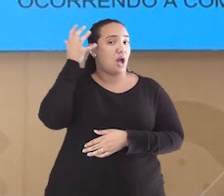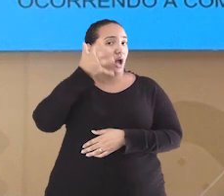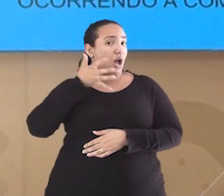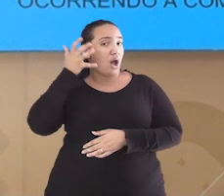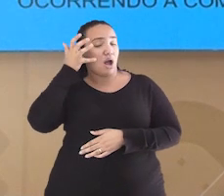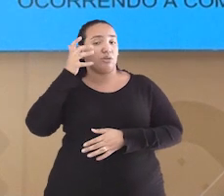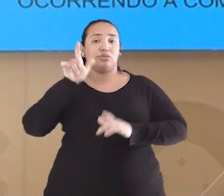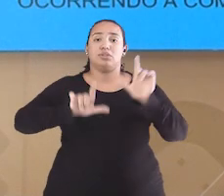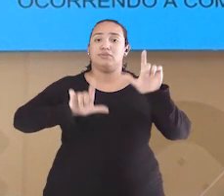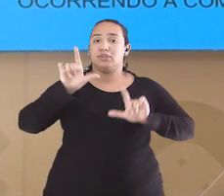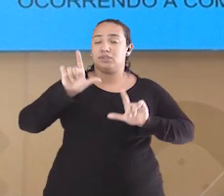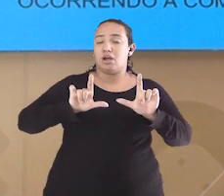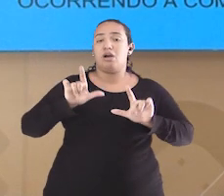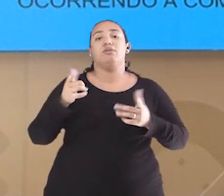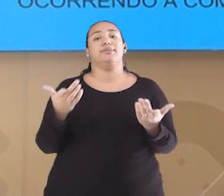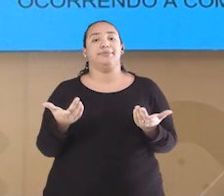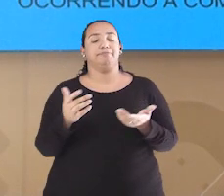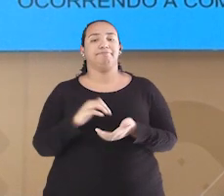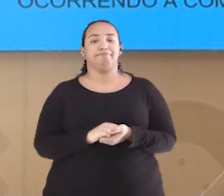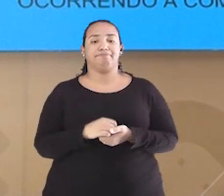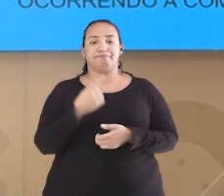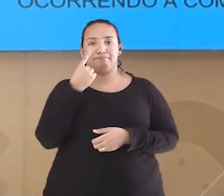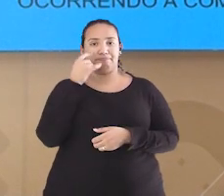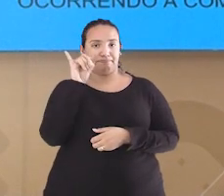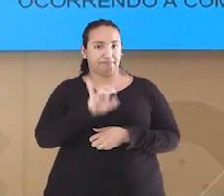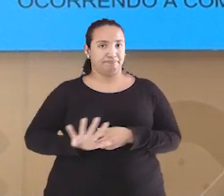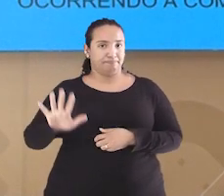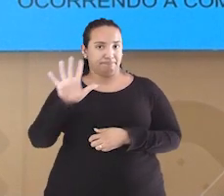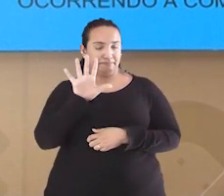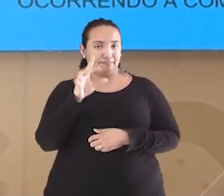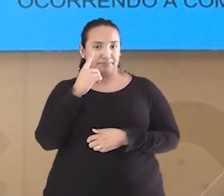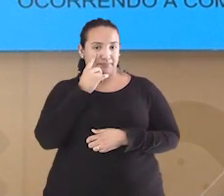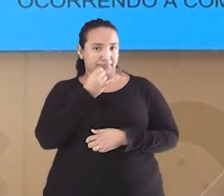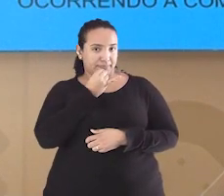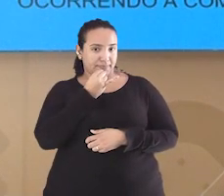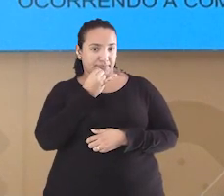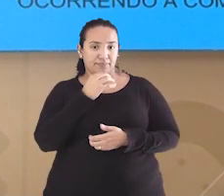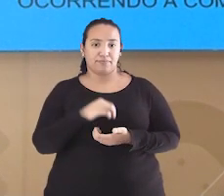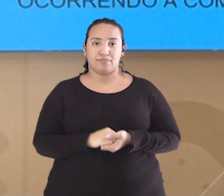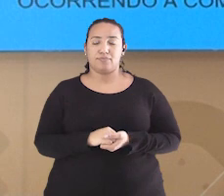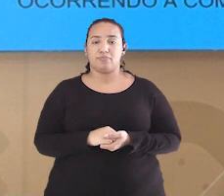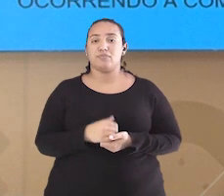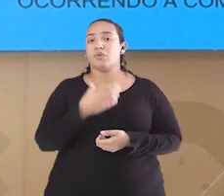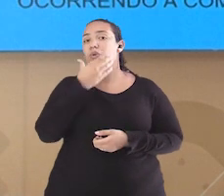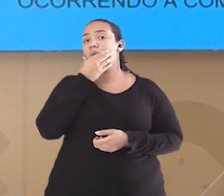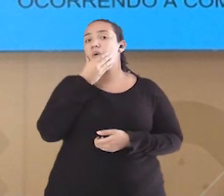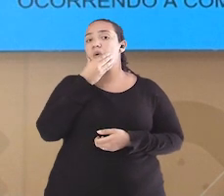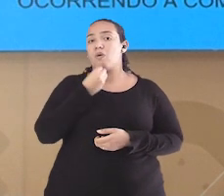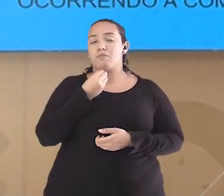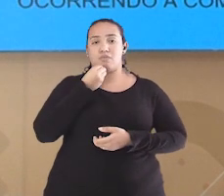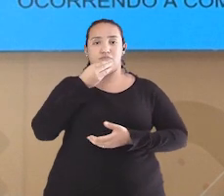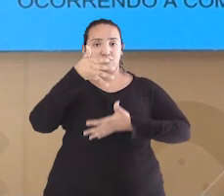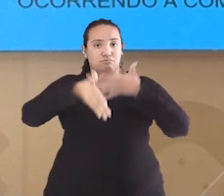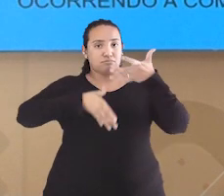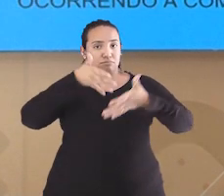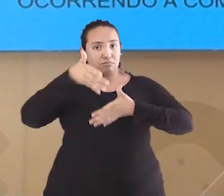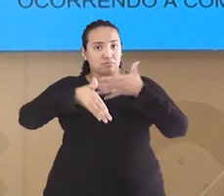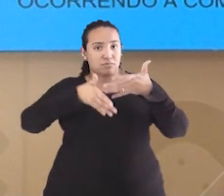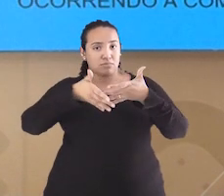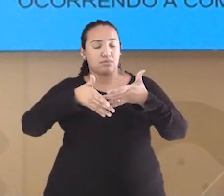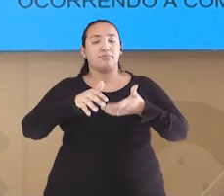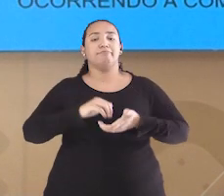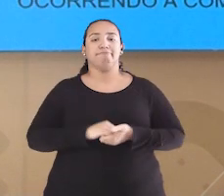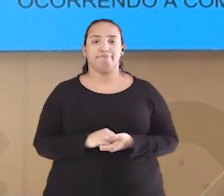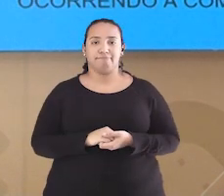pelo rádio, TV, dentre outros. Observe essa imagem aqui, por exemplo. O homem está sinalizando em libras